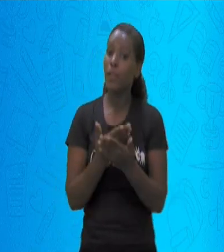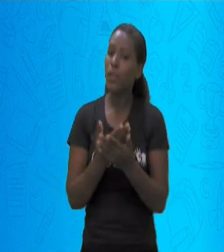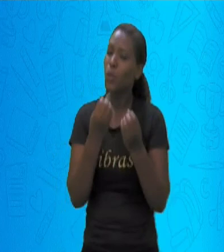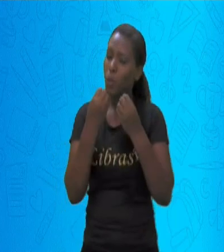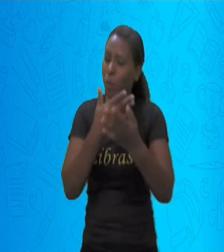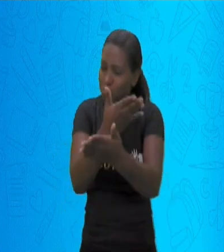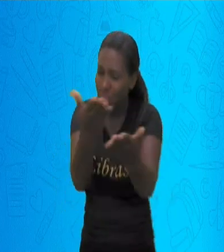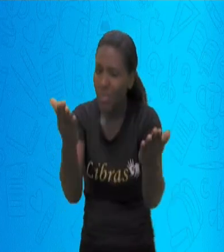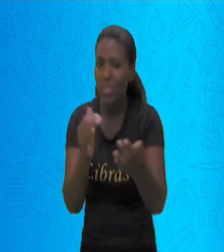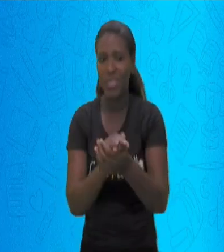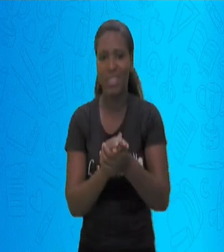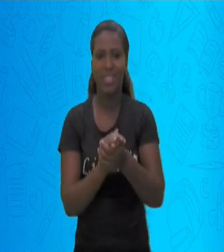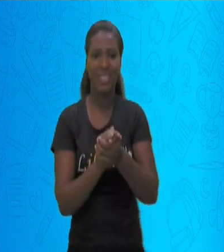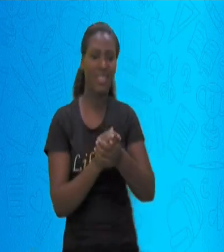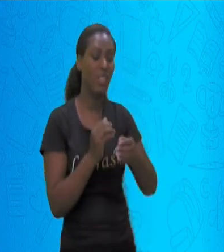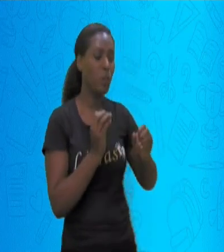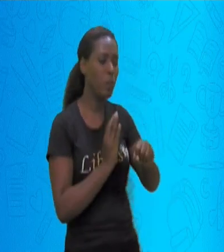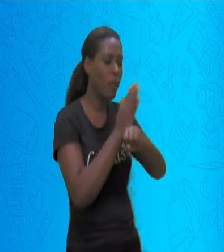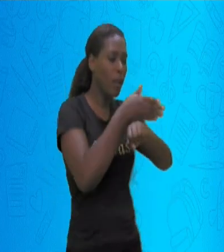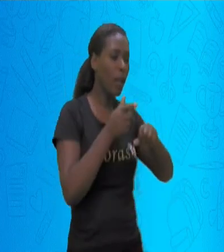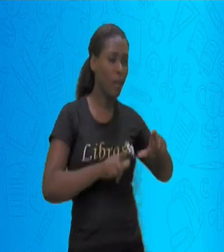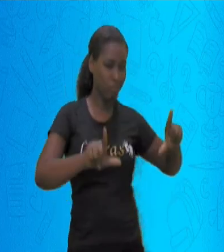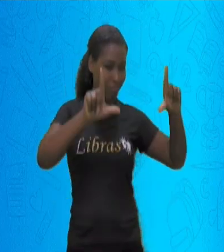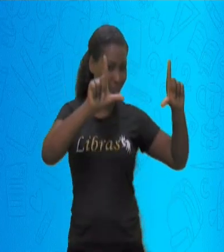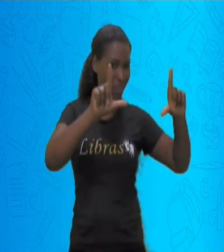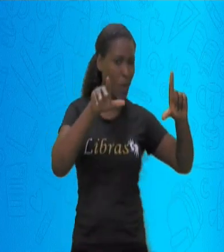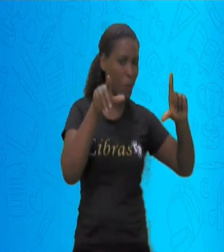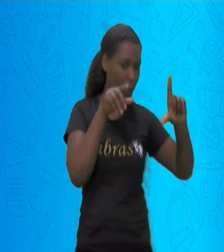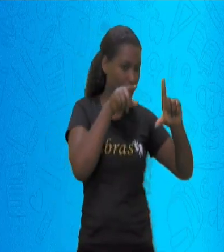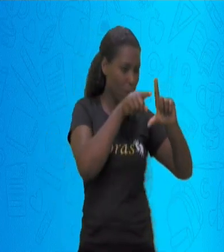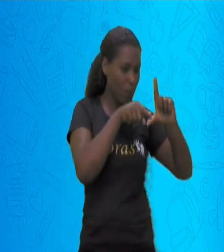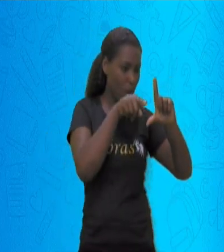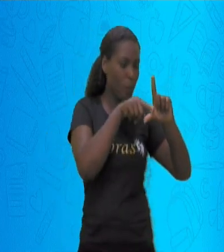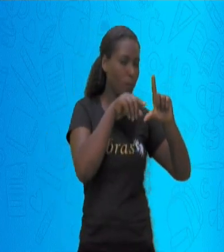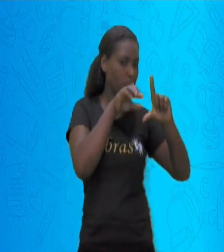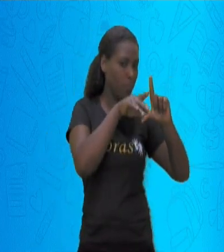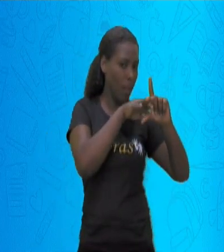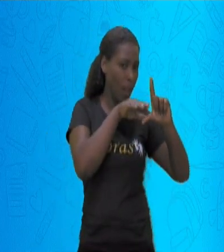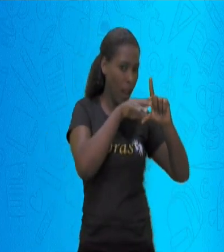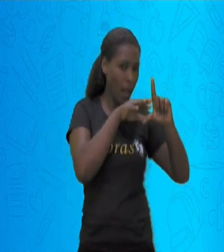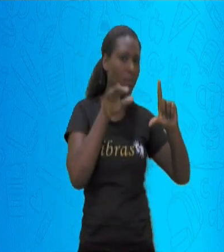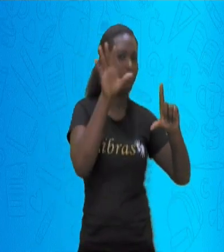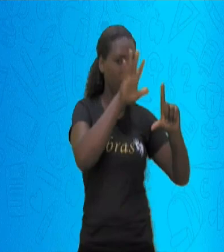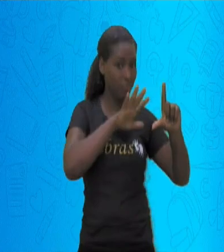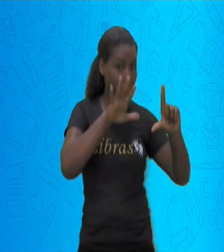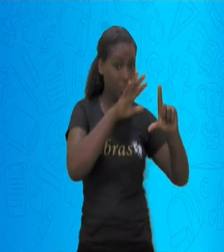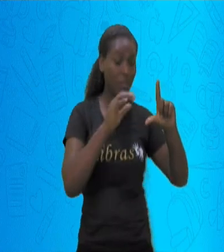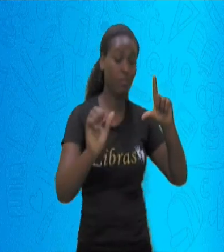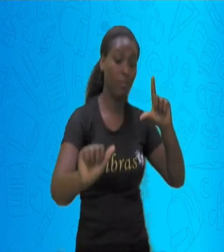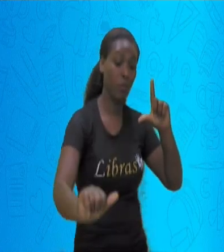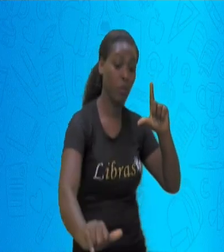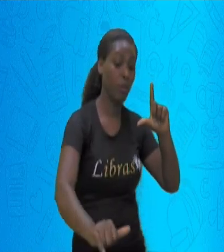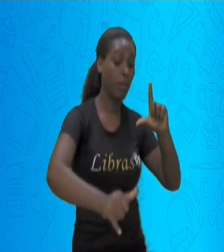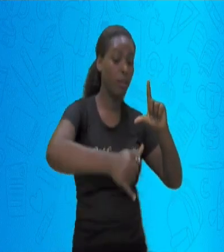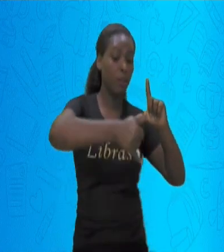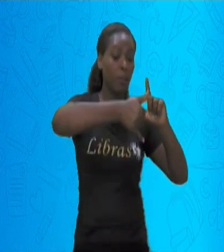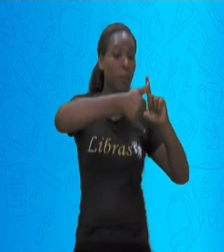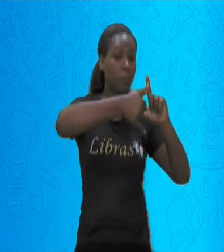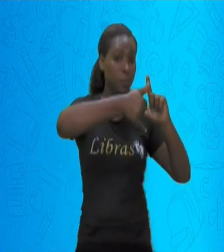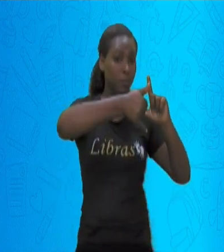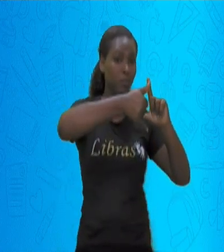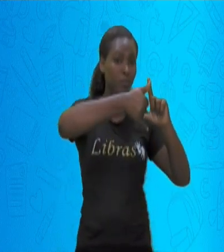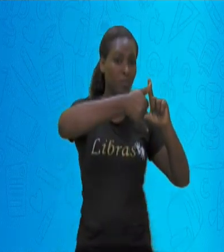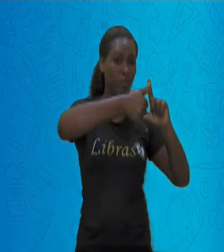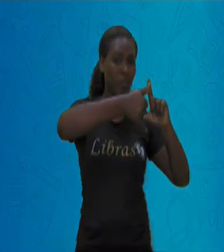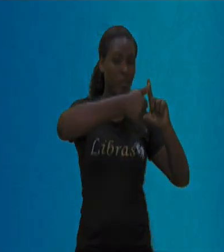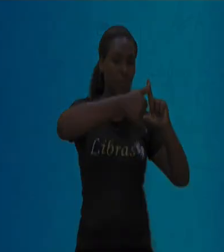nossa plataforma SMED-GV, basta apontar a câmera do seu celular na imagem que aparece no canto da tela.